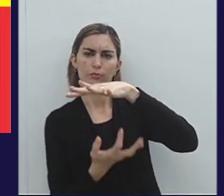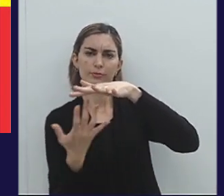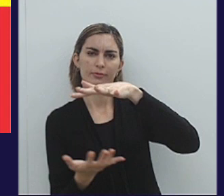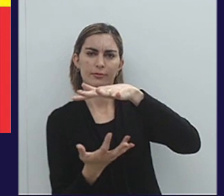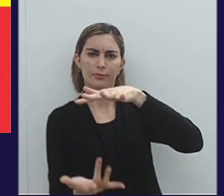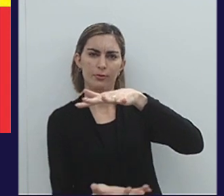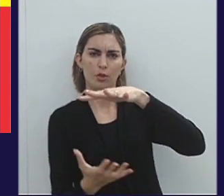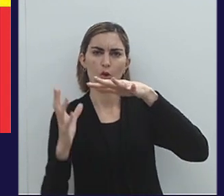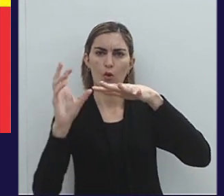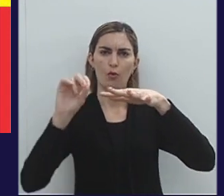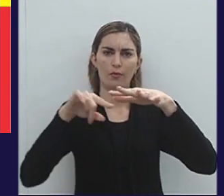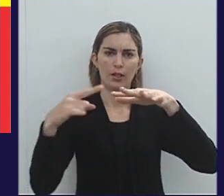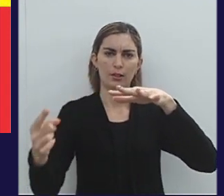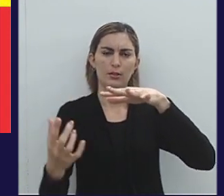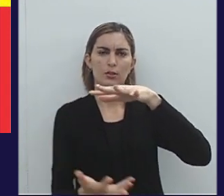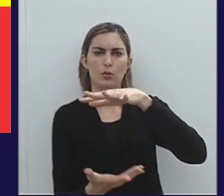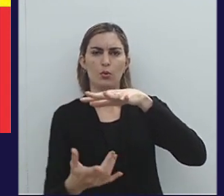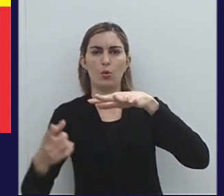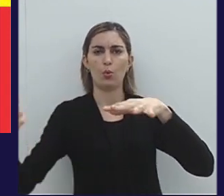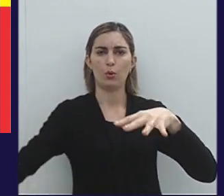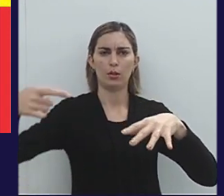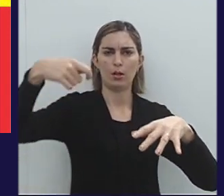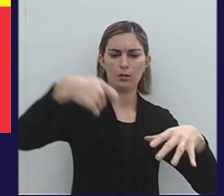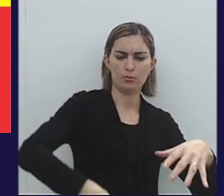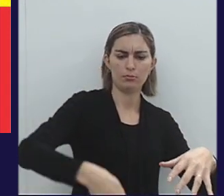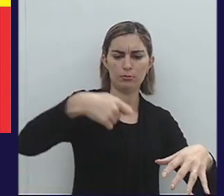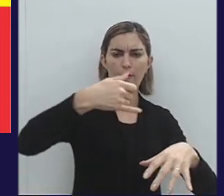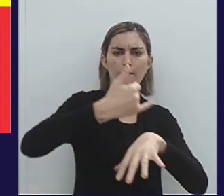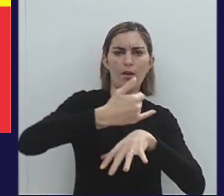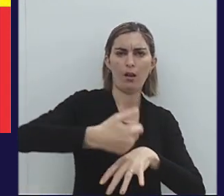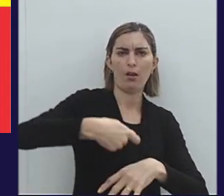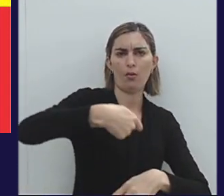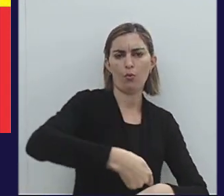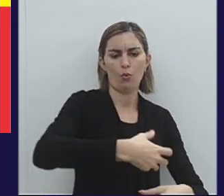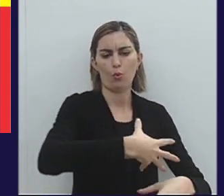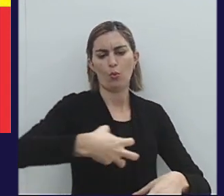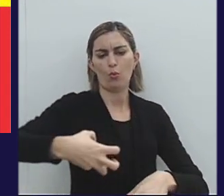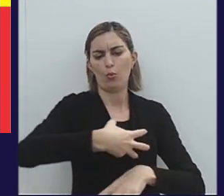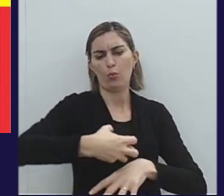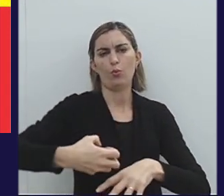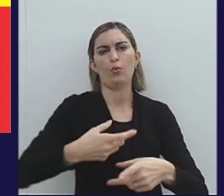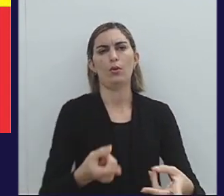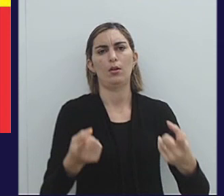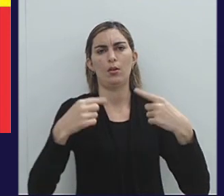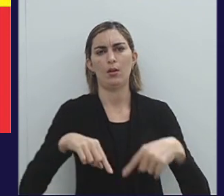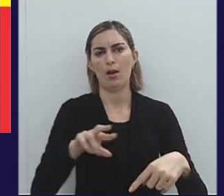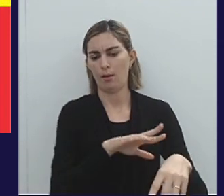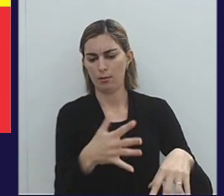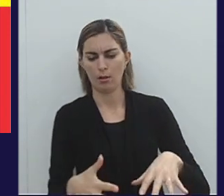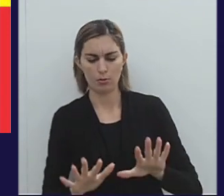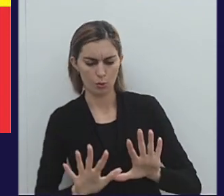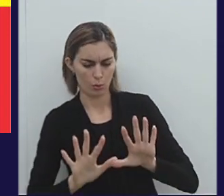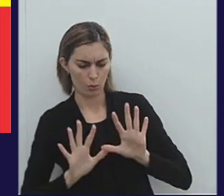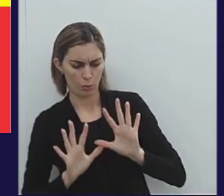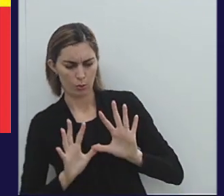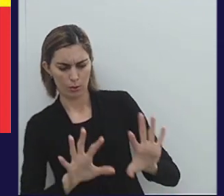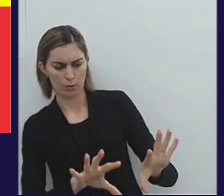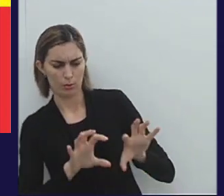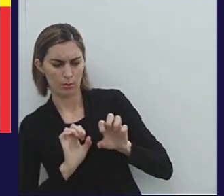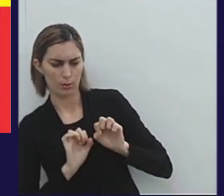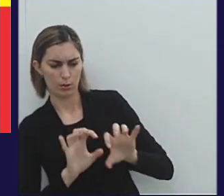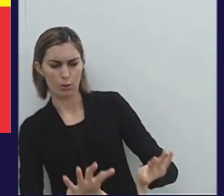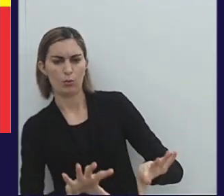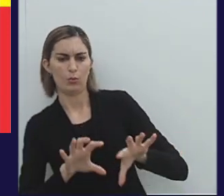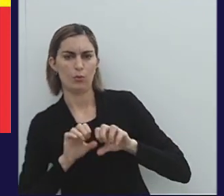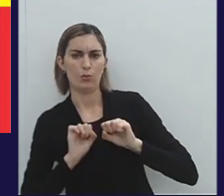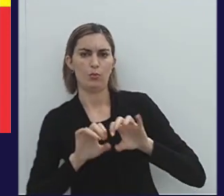questão da convecção, outra pessoa que está com bastão, que é a condução, e a radiação também, a pessoa